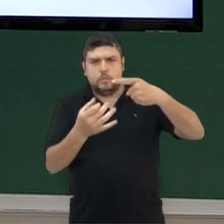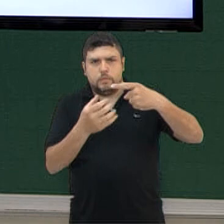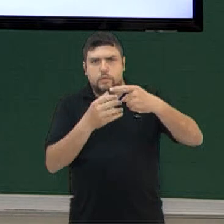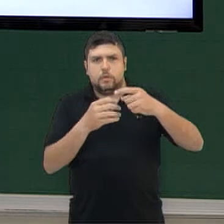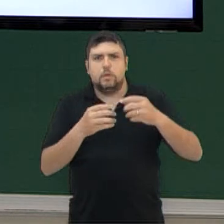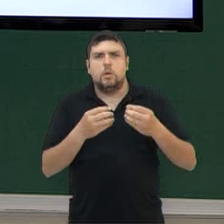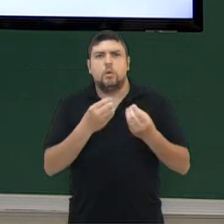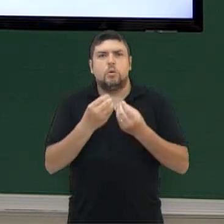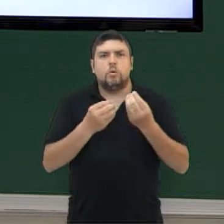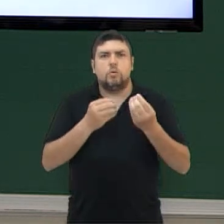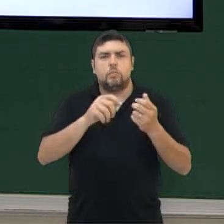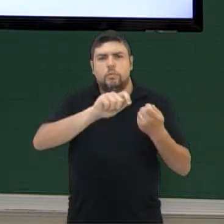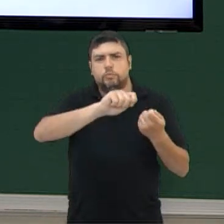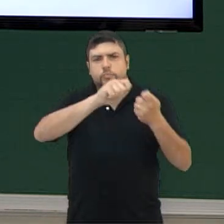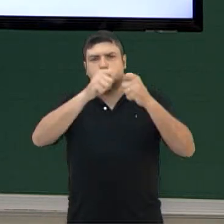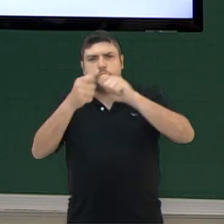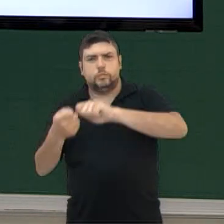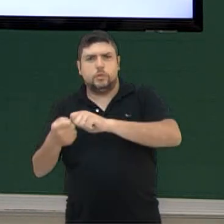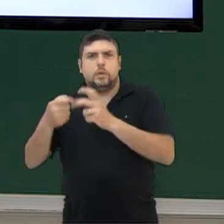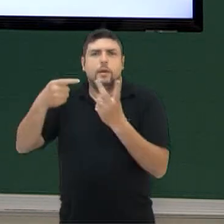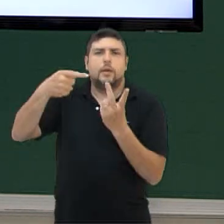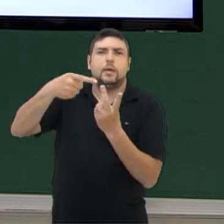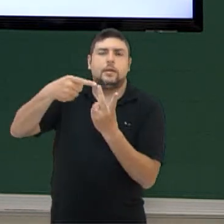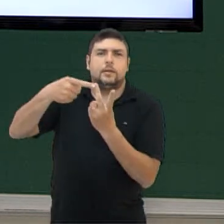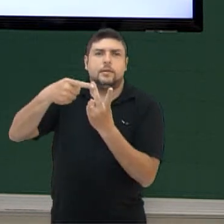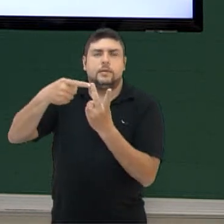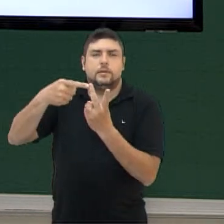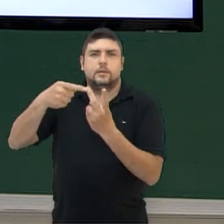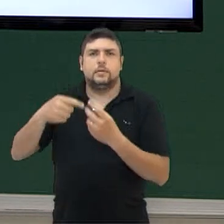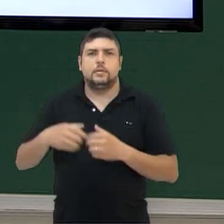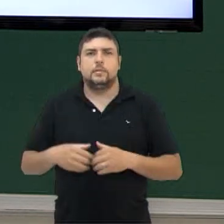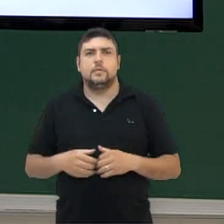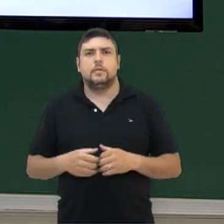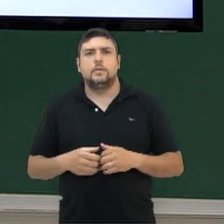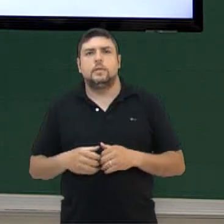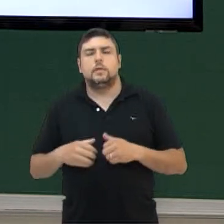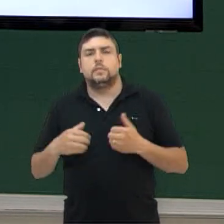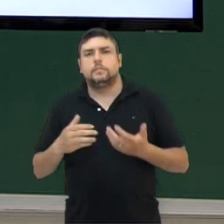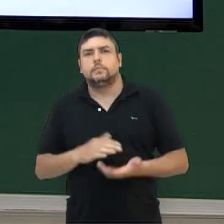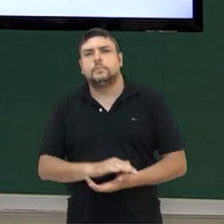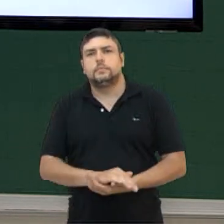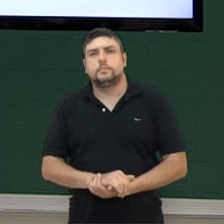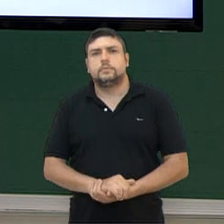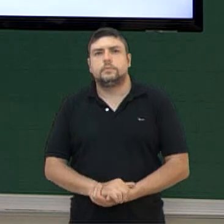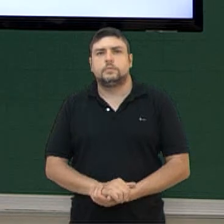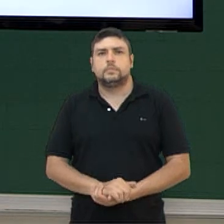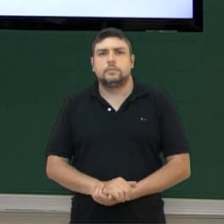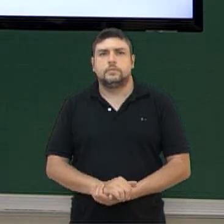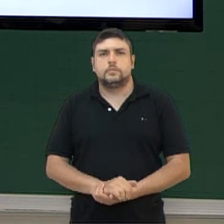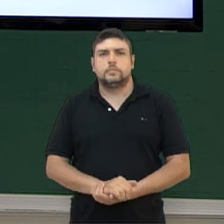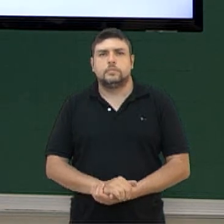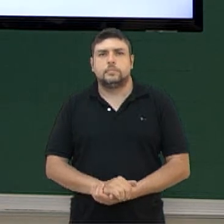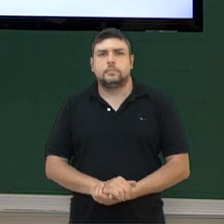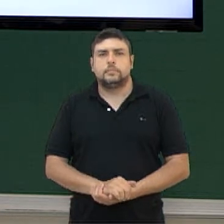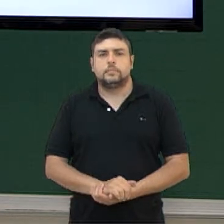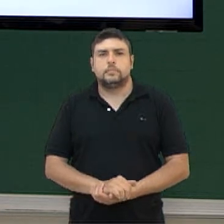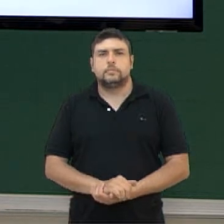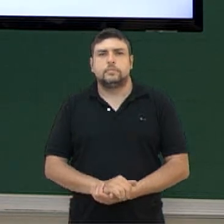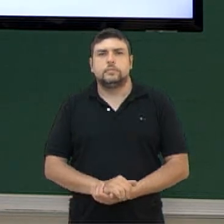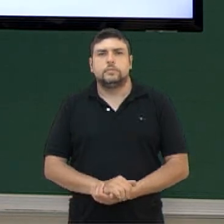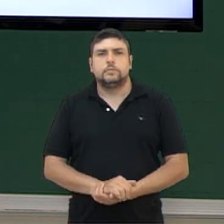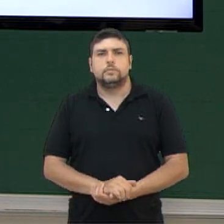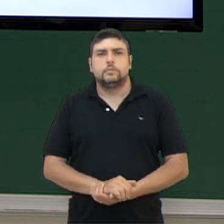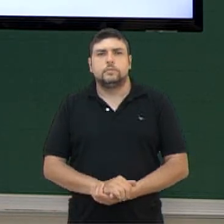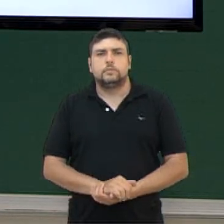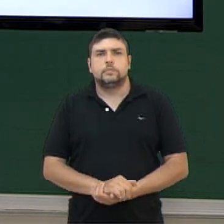vai se transformar em uma raiz, tá? O denominador do expoente vira índice e o numerador vira radicando. Então,